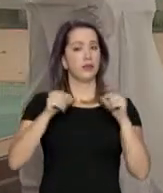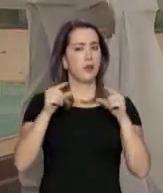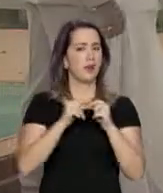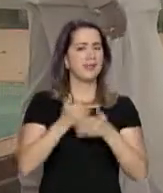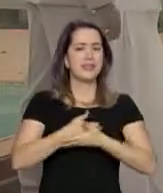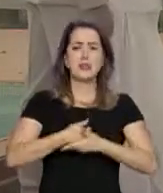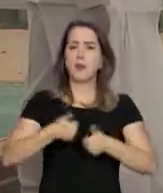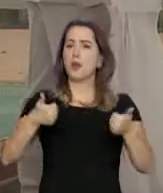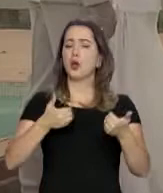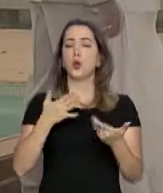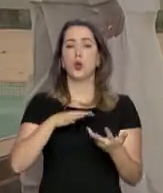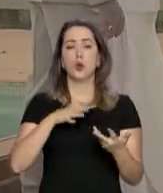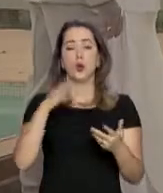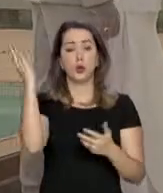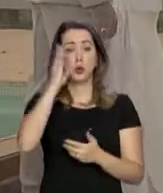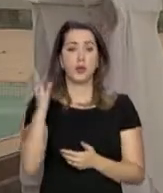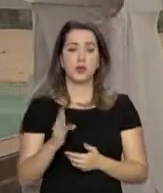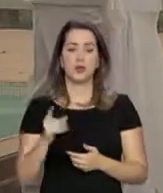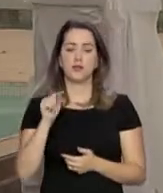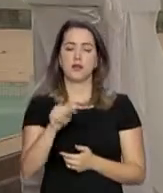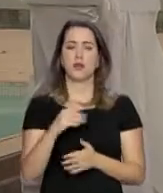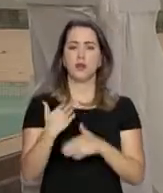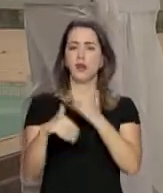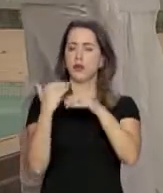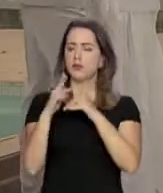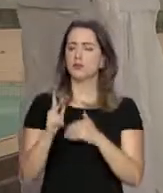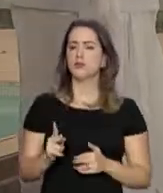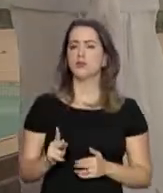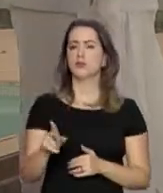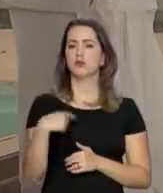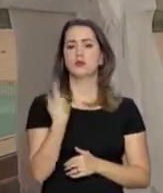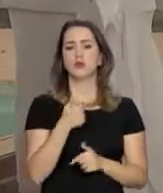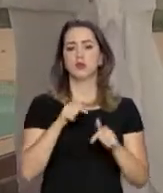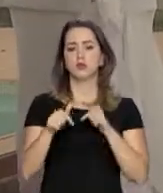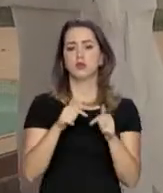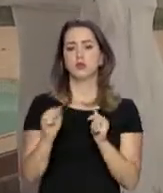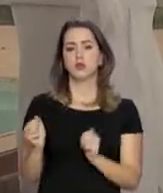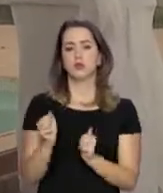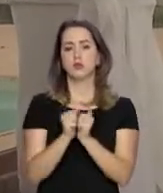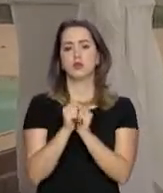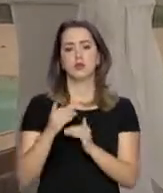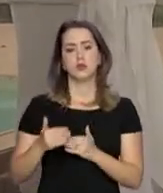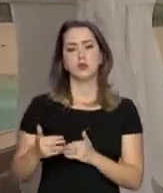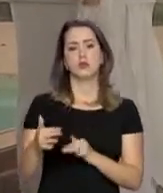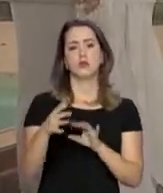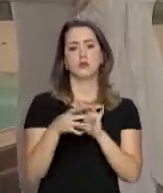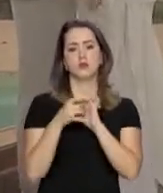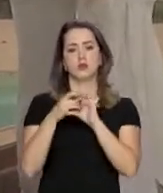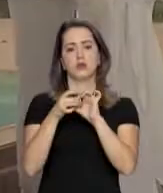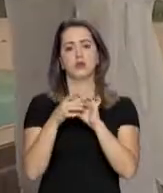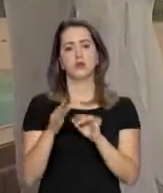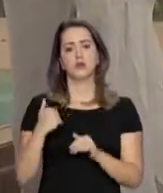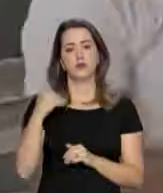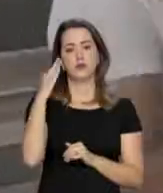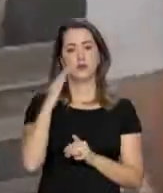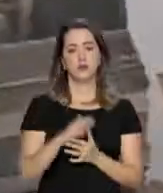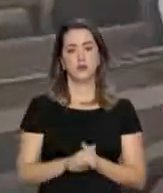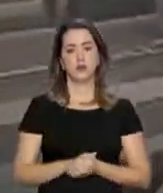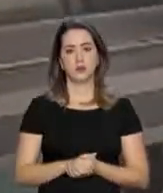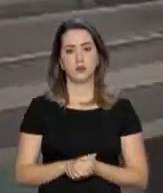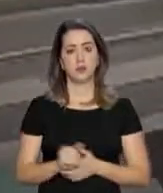melhor mercado do brasil e com certeza a gente vai trabalhar sempre juntos agora em parceria cada vez mais